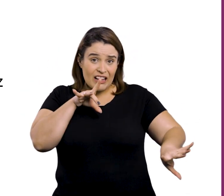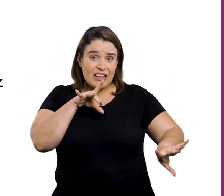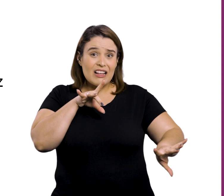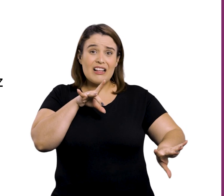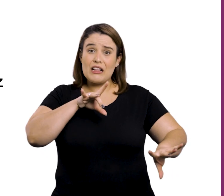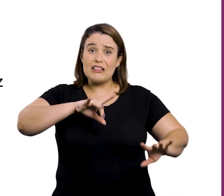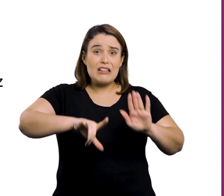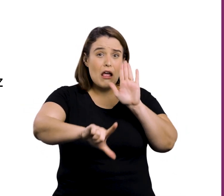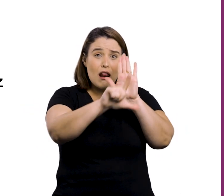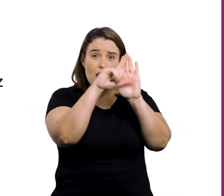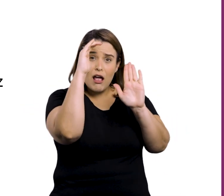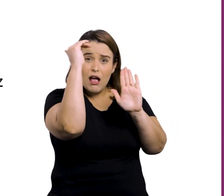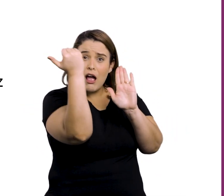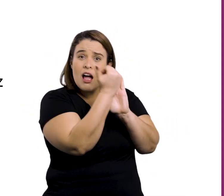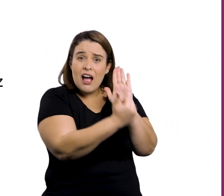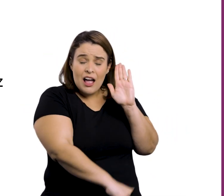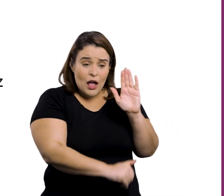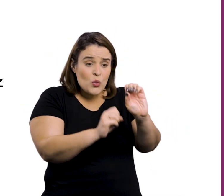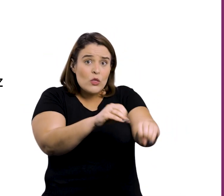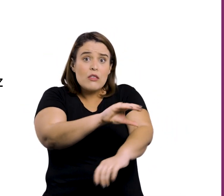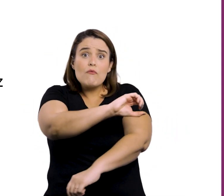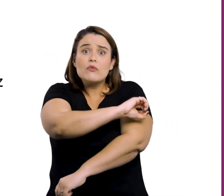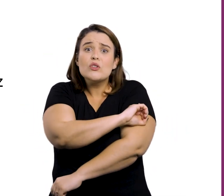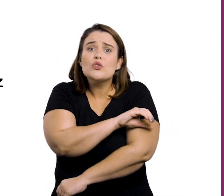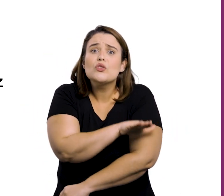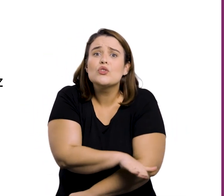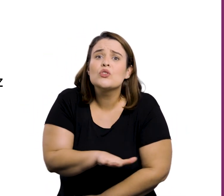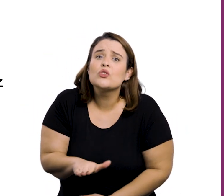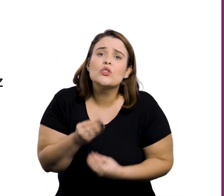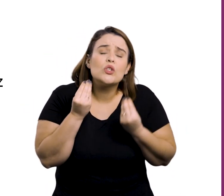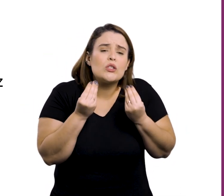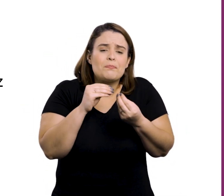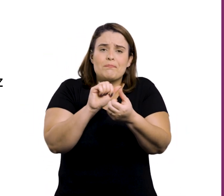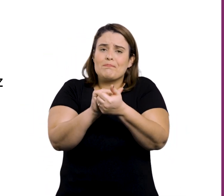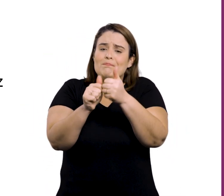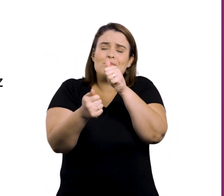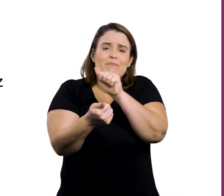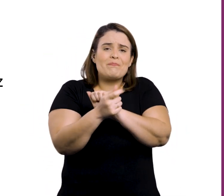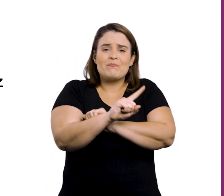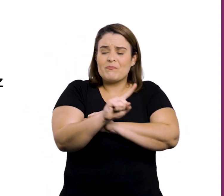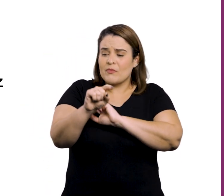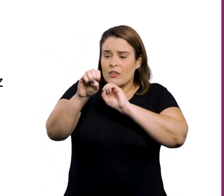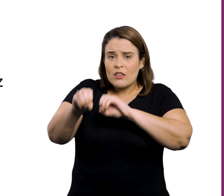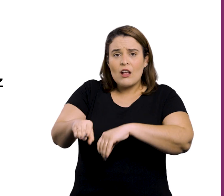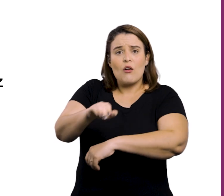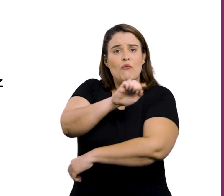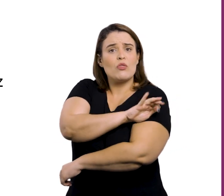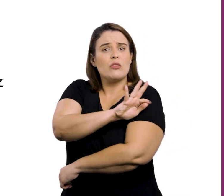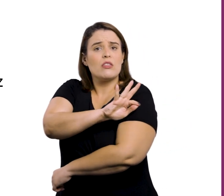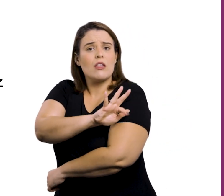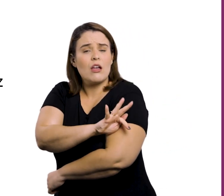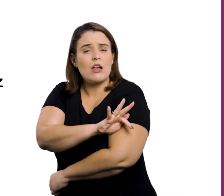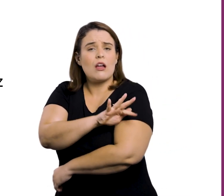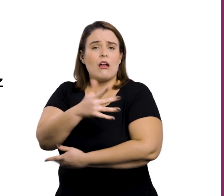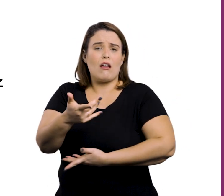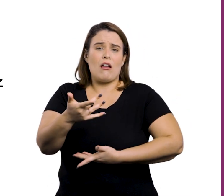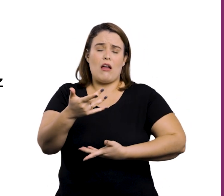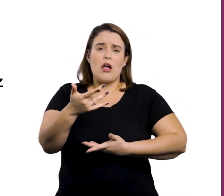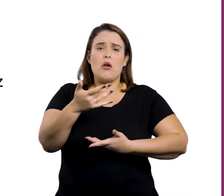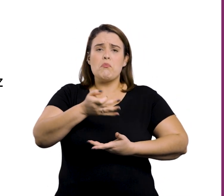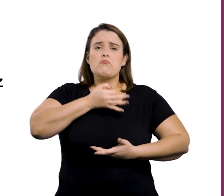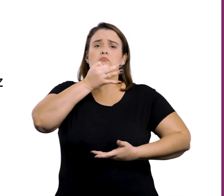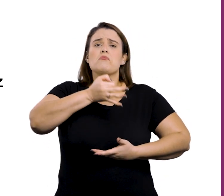de a EAD ser ilegal e inviável para a educação infantil e inadequada para as necessidades do ensino